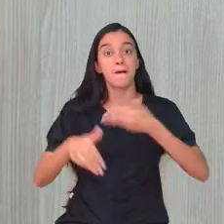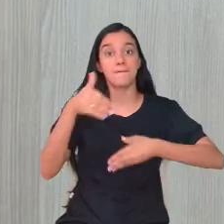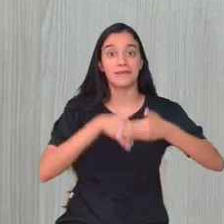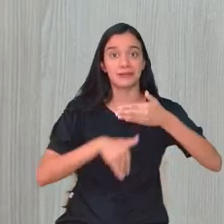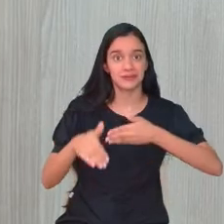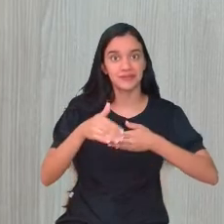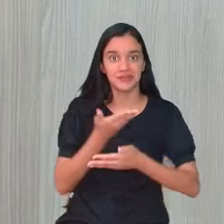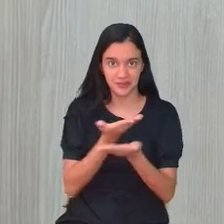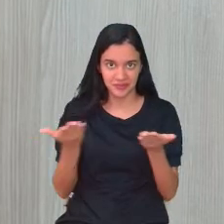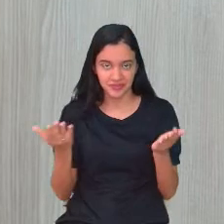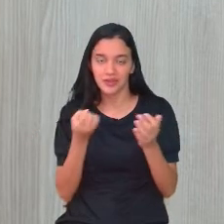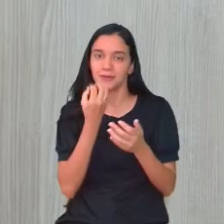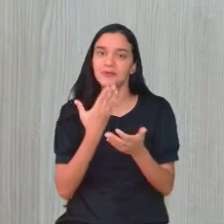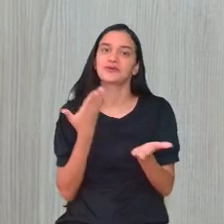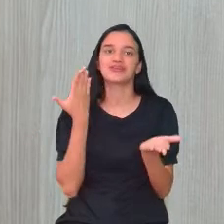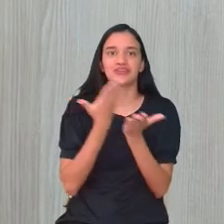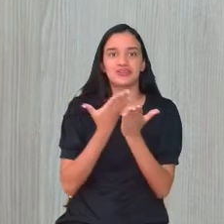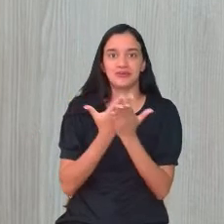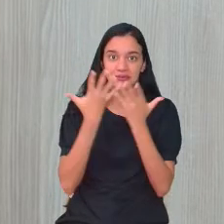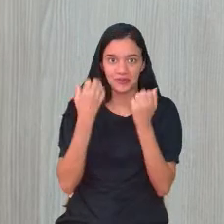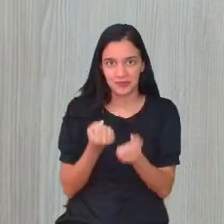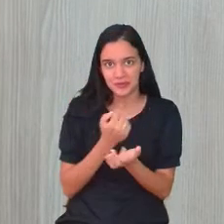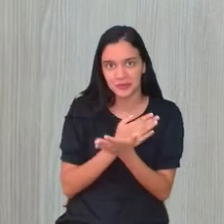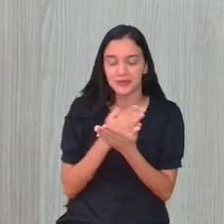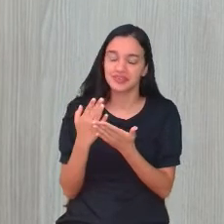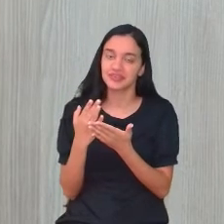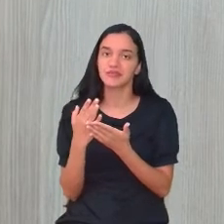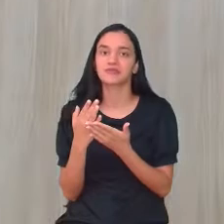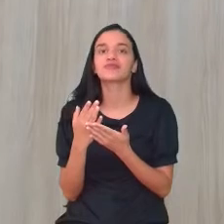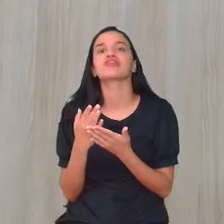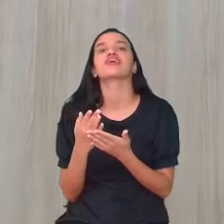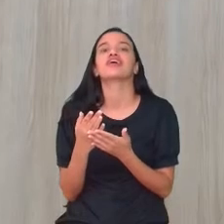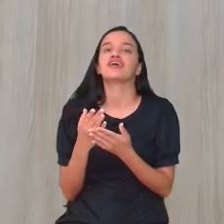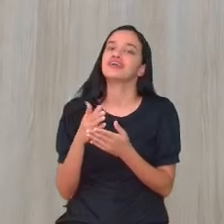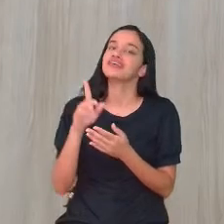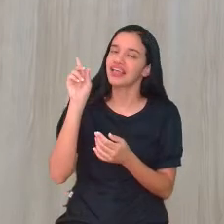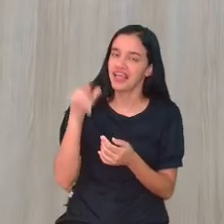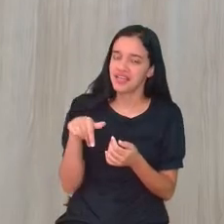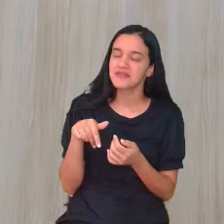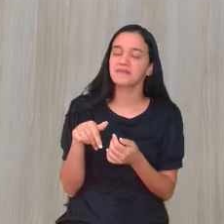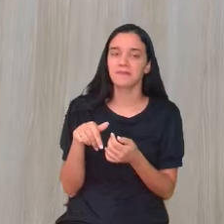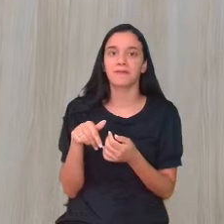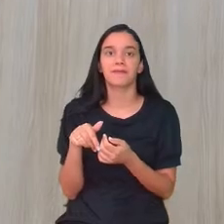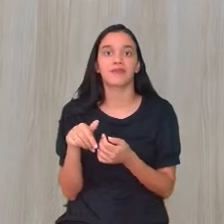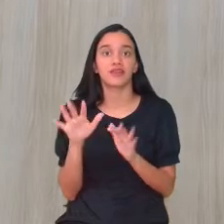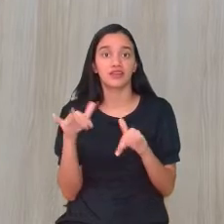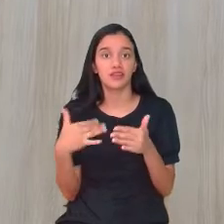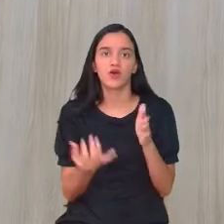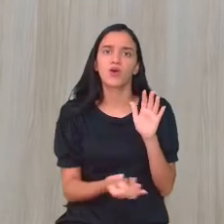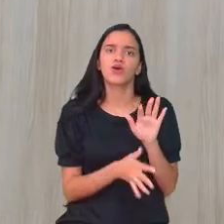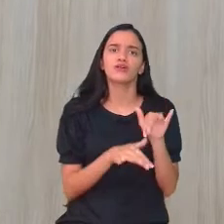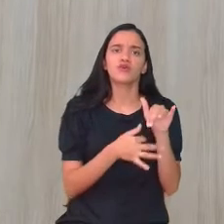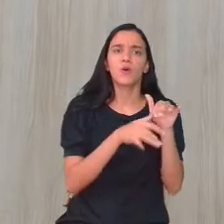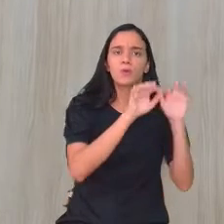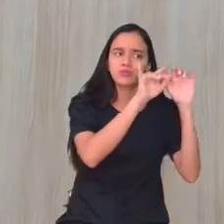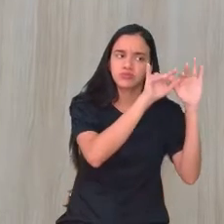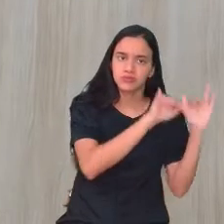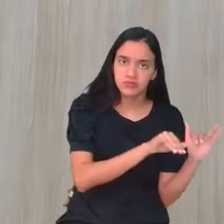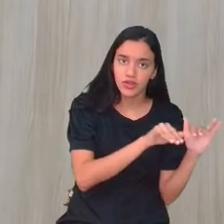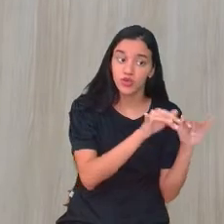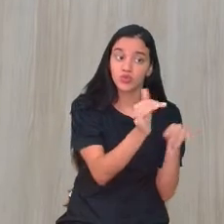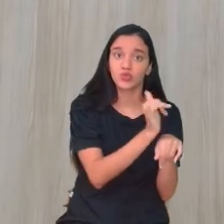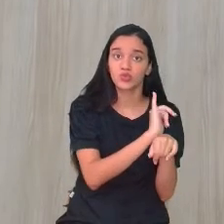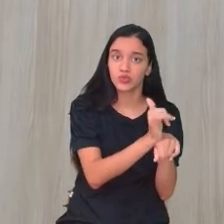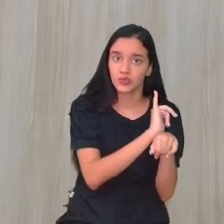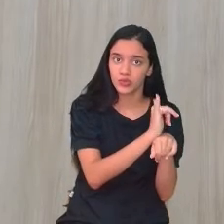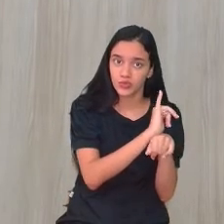participação de vocês. Então, bons estudos e vamos embora, né, professor Luciano? É isso aí, é isso aí. Deixa os comentários lá no